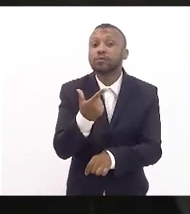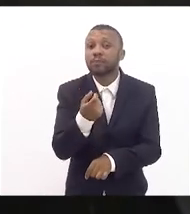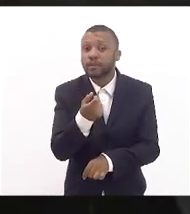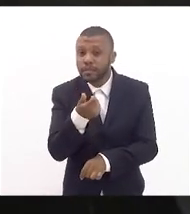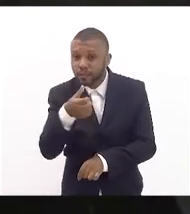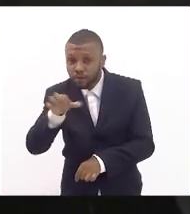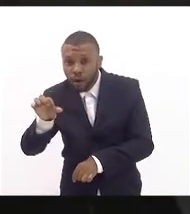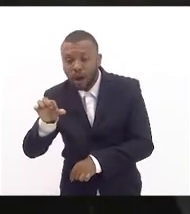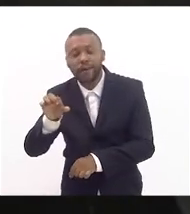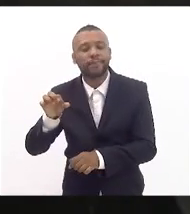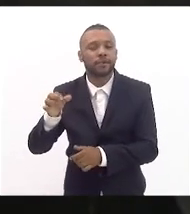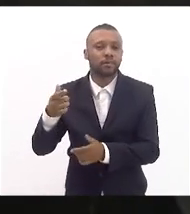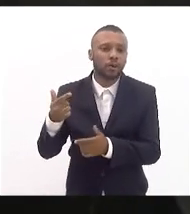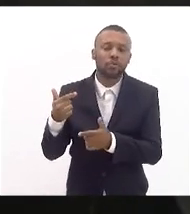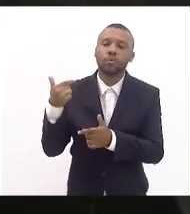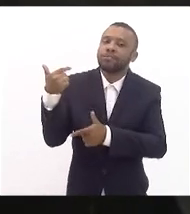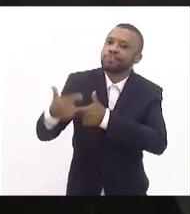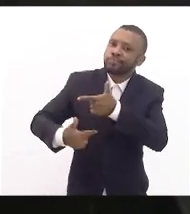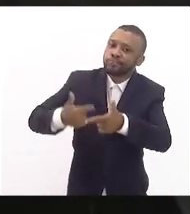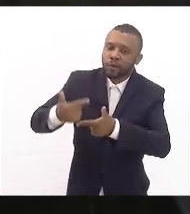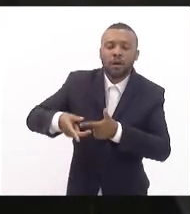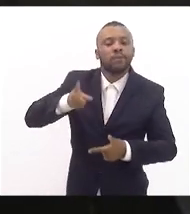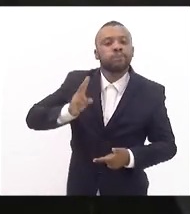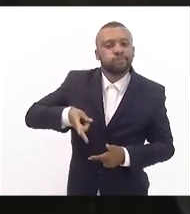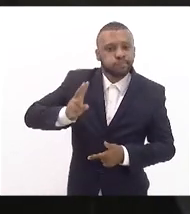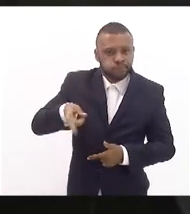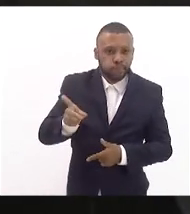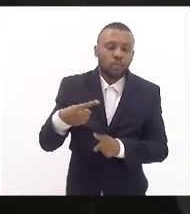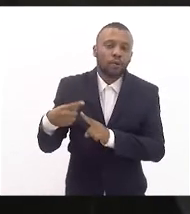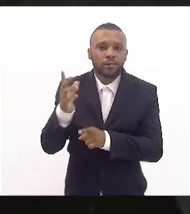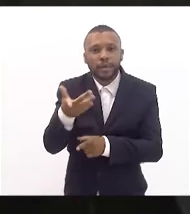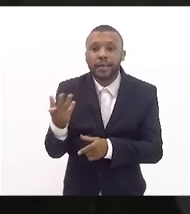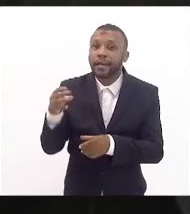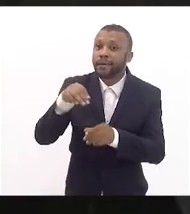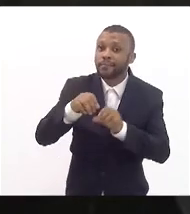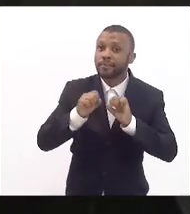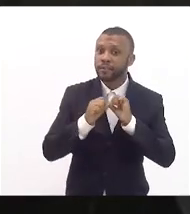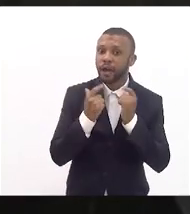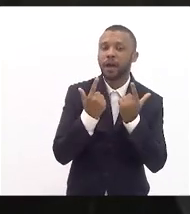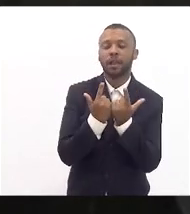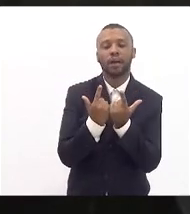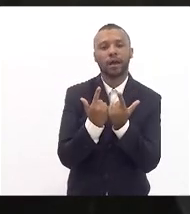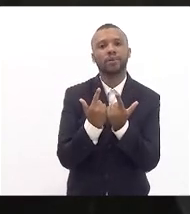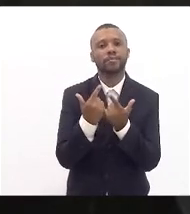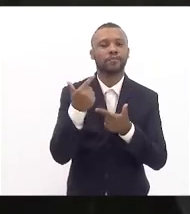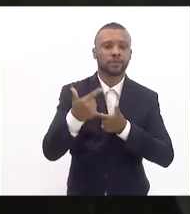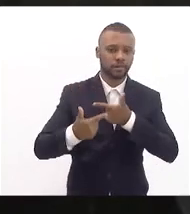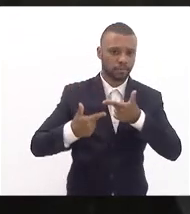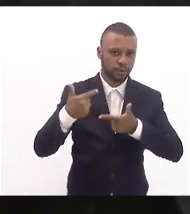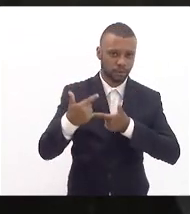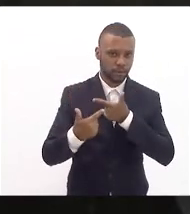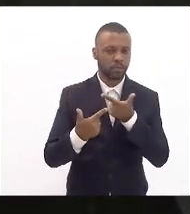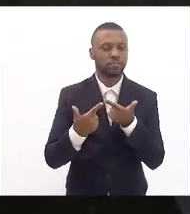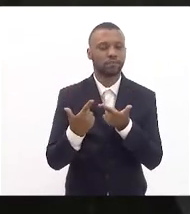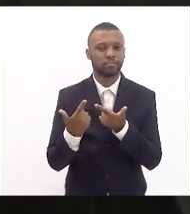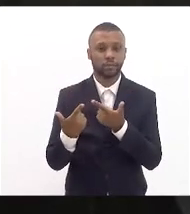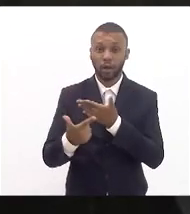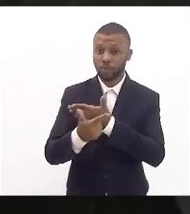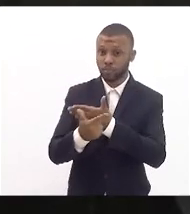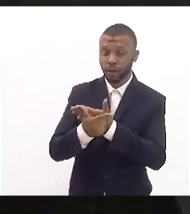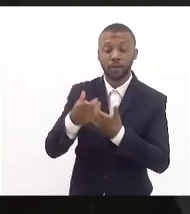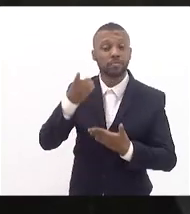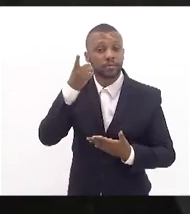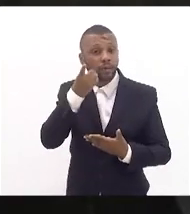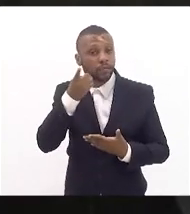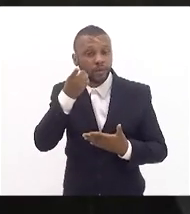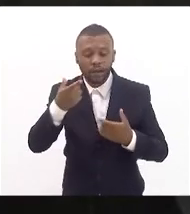2019, prosseguindo o meu trabalho, porque eu já estava nesta casa na condição de deputada, não é, assumindo